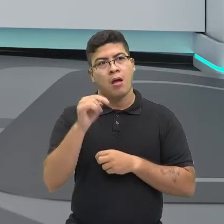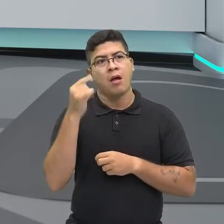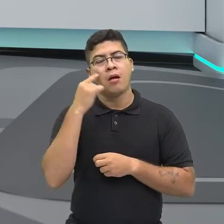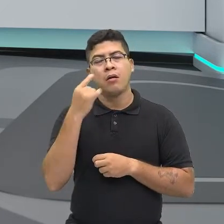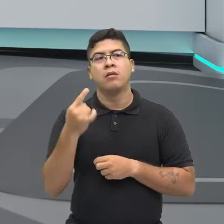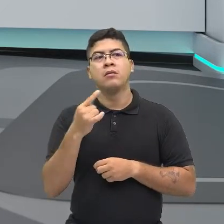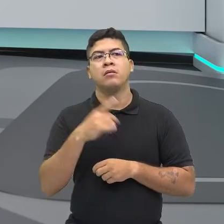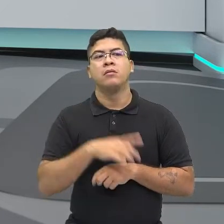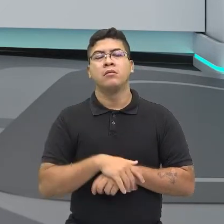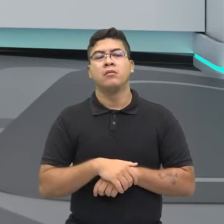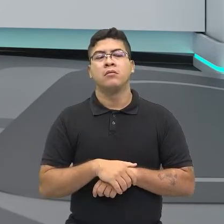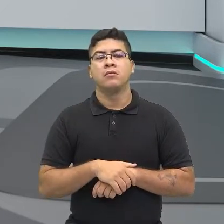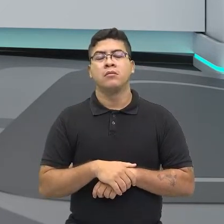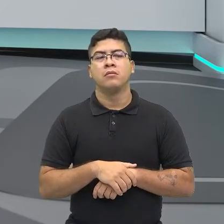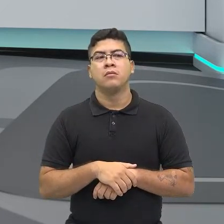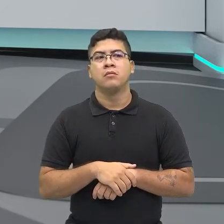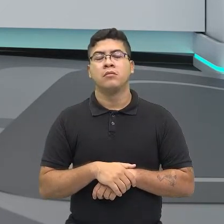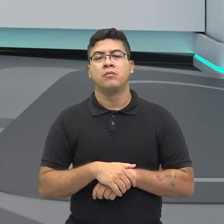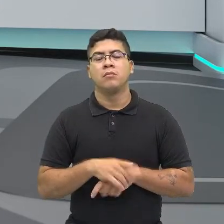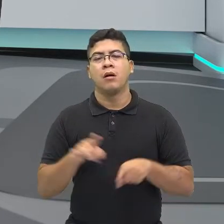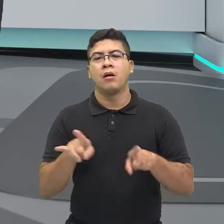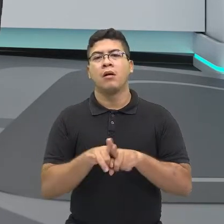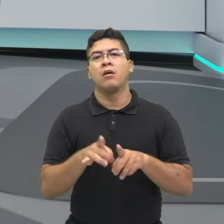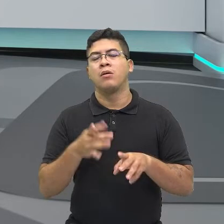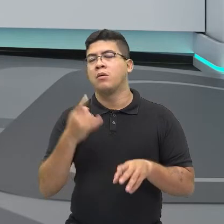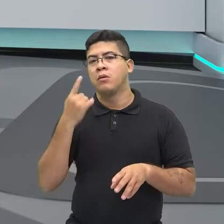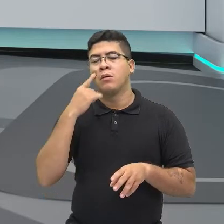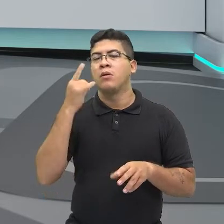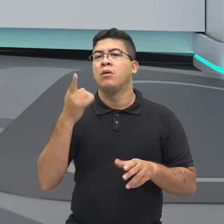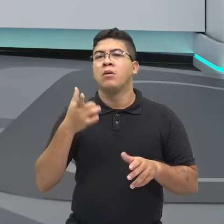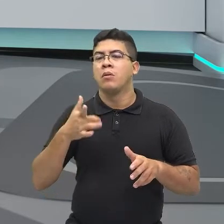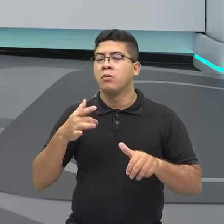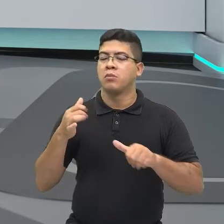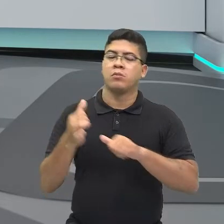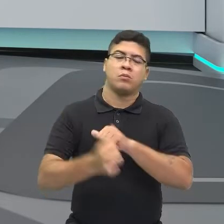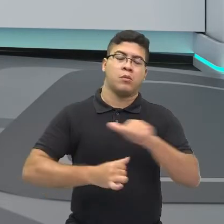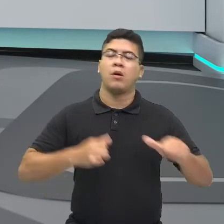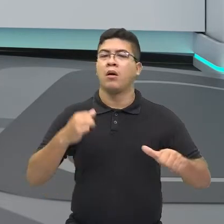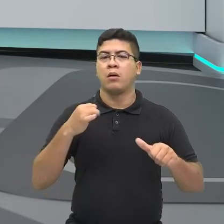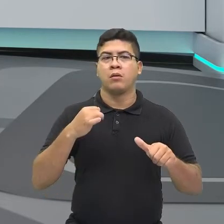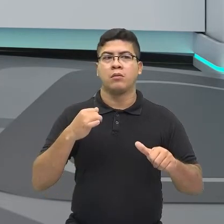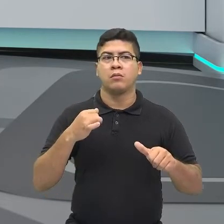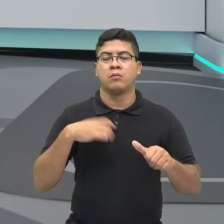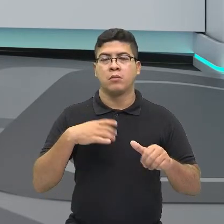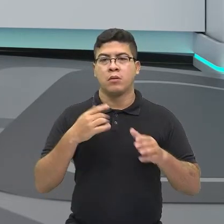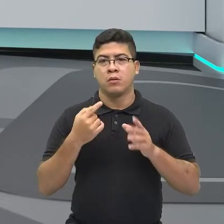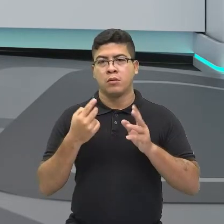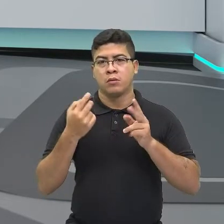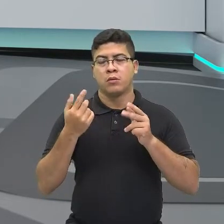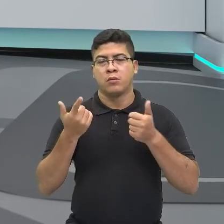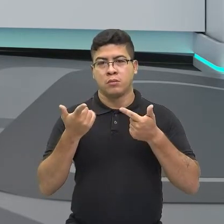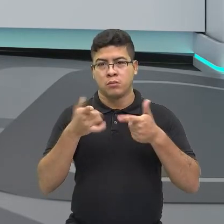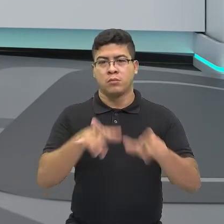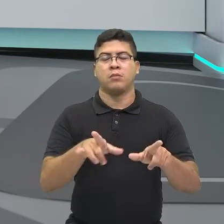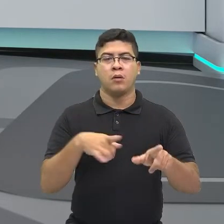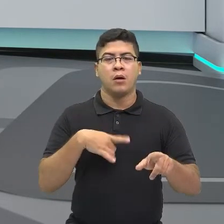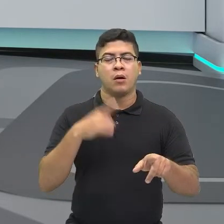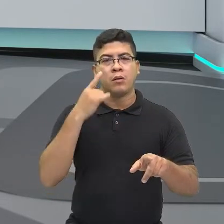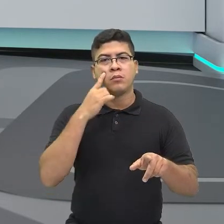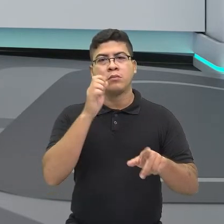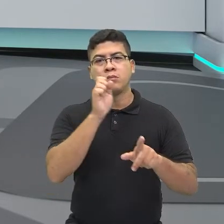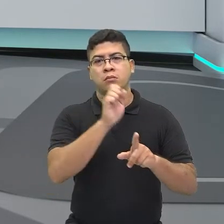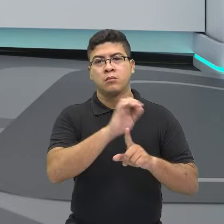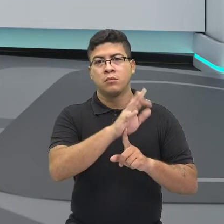trabalho das vanguardas que vieram para transformar a arte. Ok? Notaram aí essas